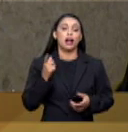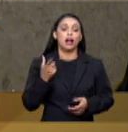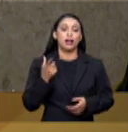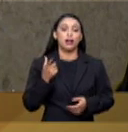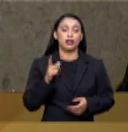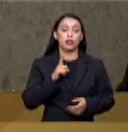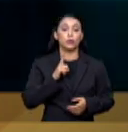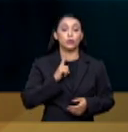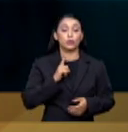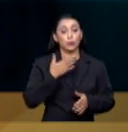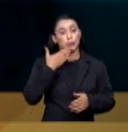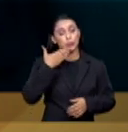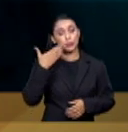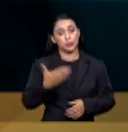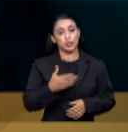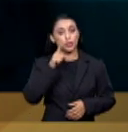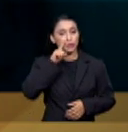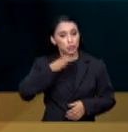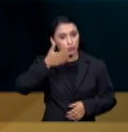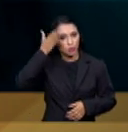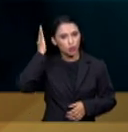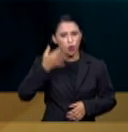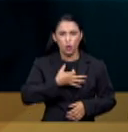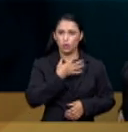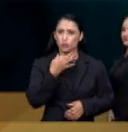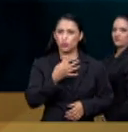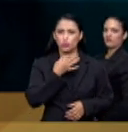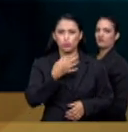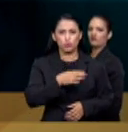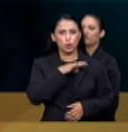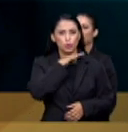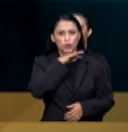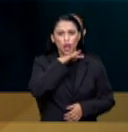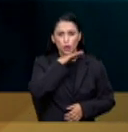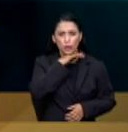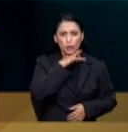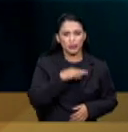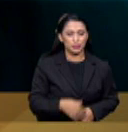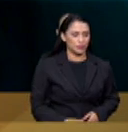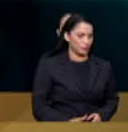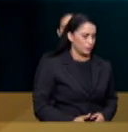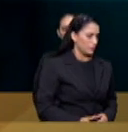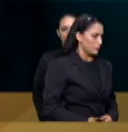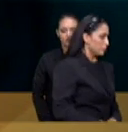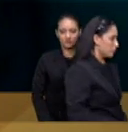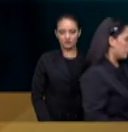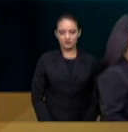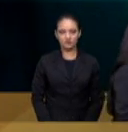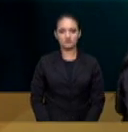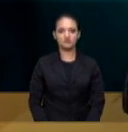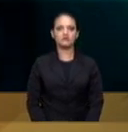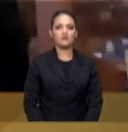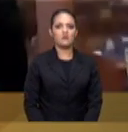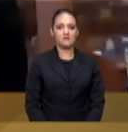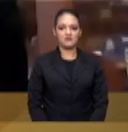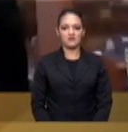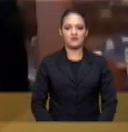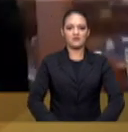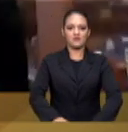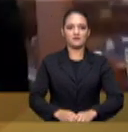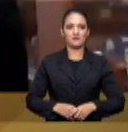Aurélio. O questão da presidência está chegando muito ruim a nós outros. Mas